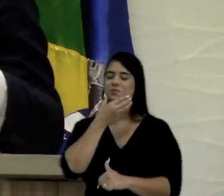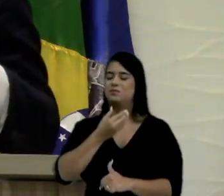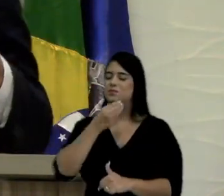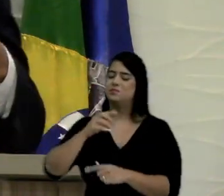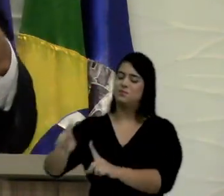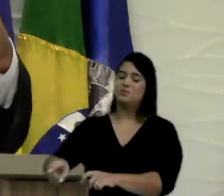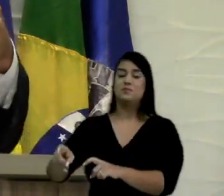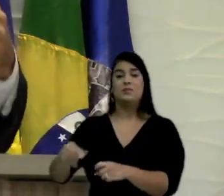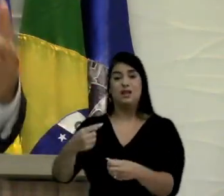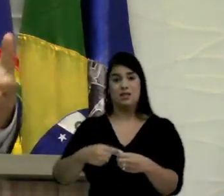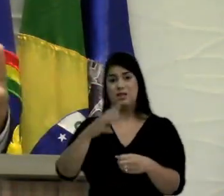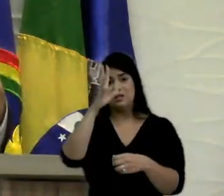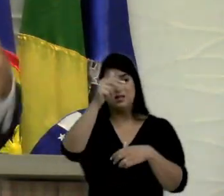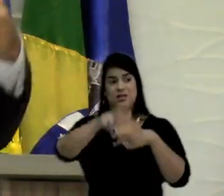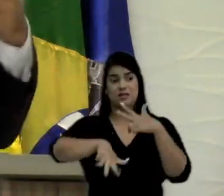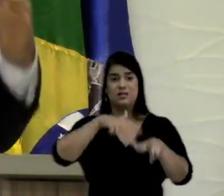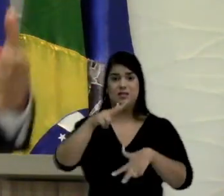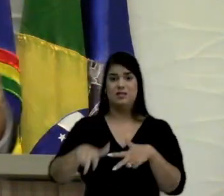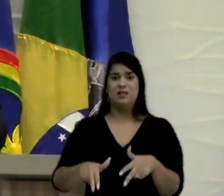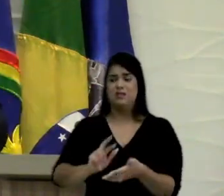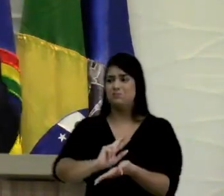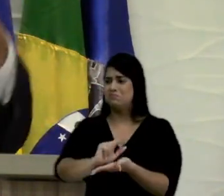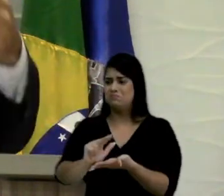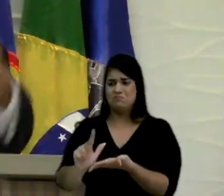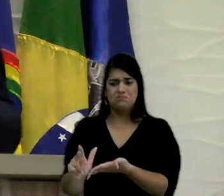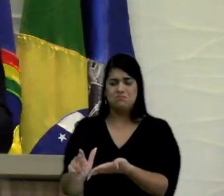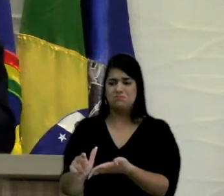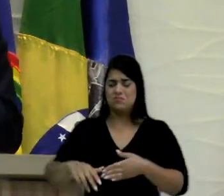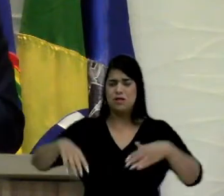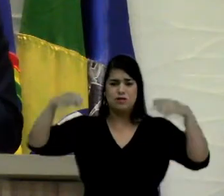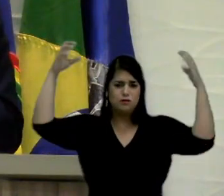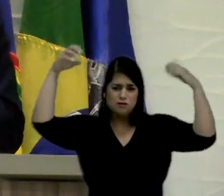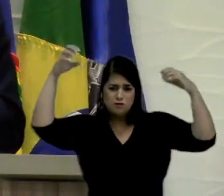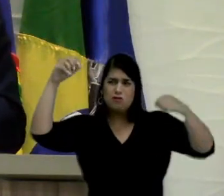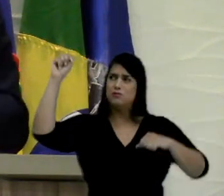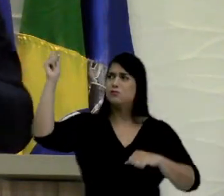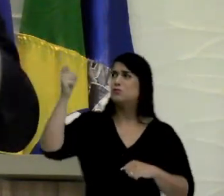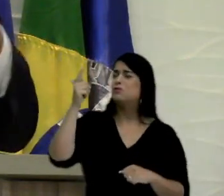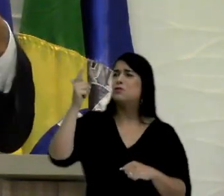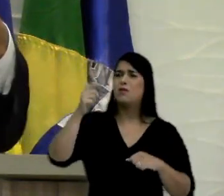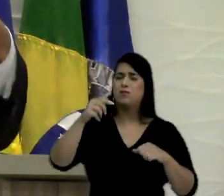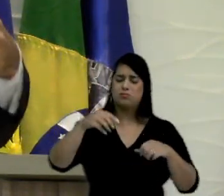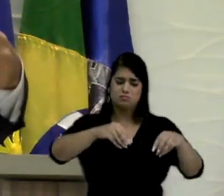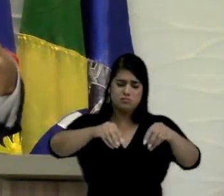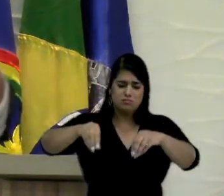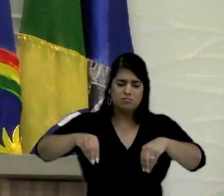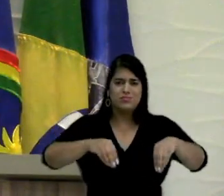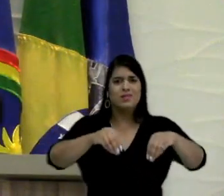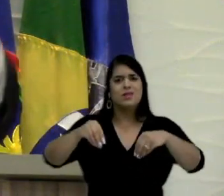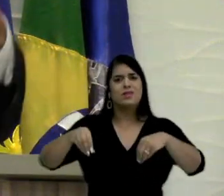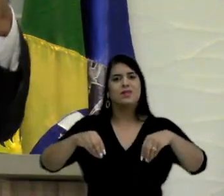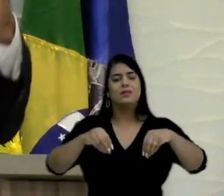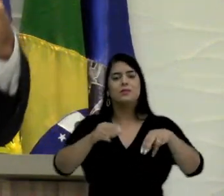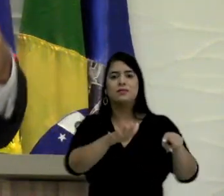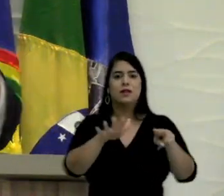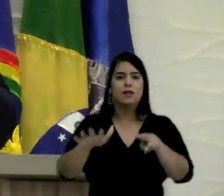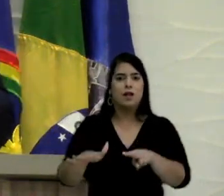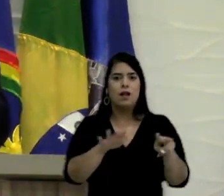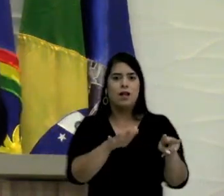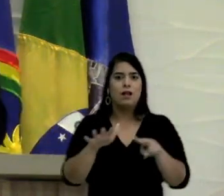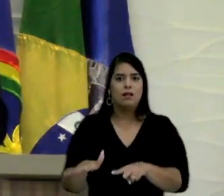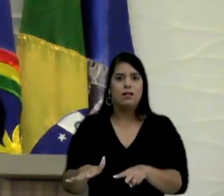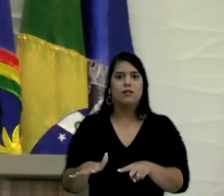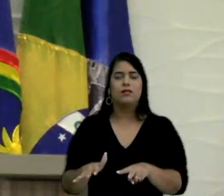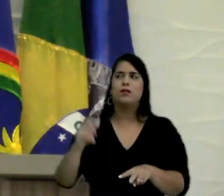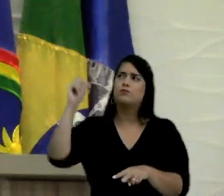região muito adversa na questão do seu clima da sua terra a gente mesmo com um período de semana com